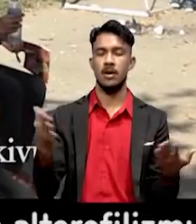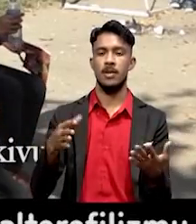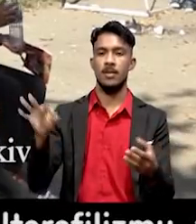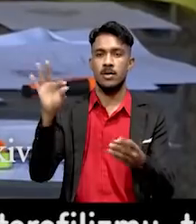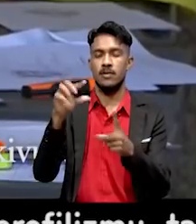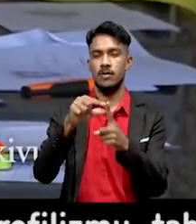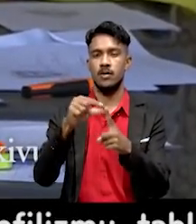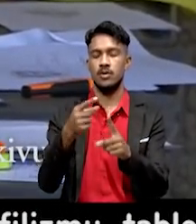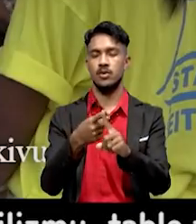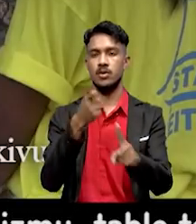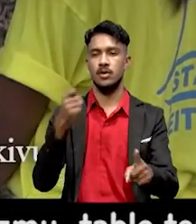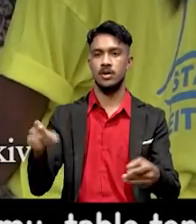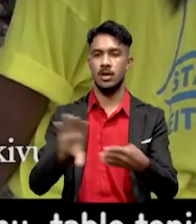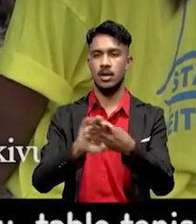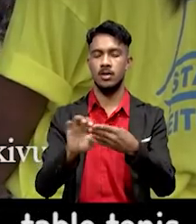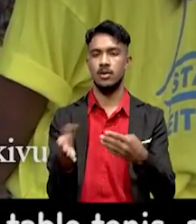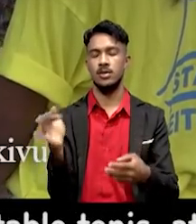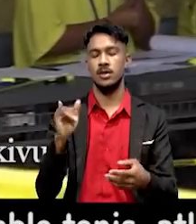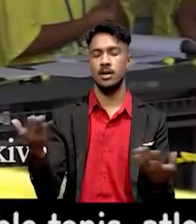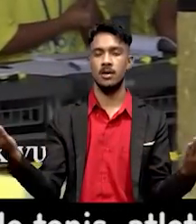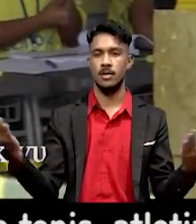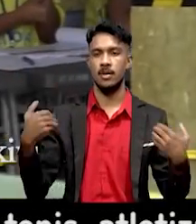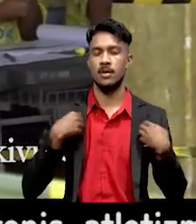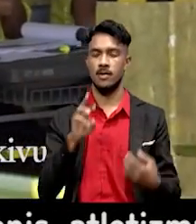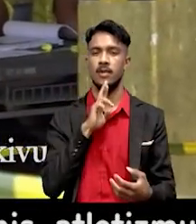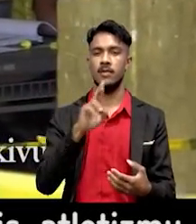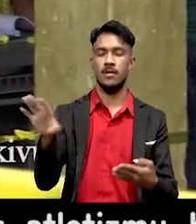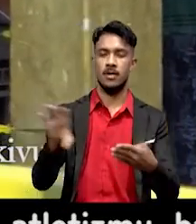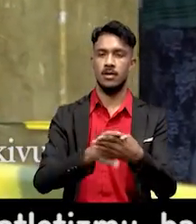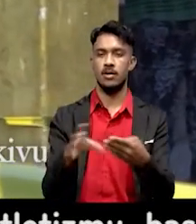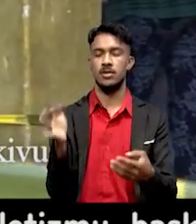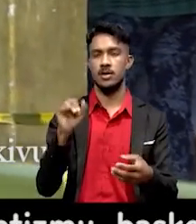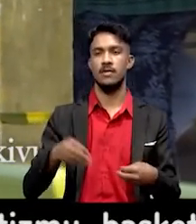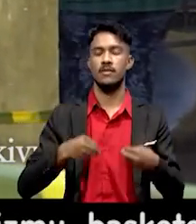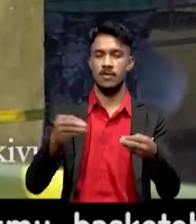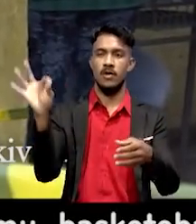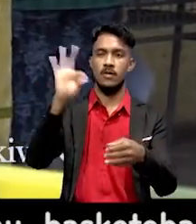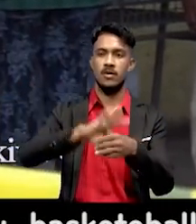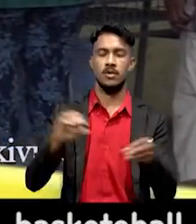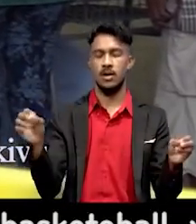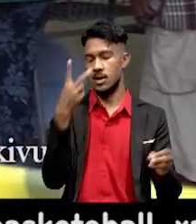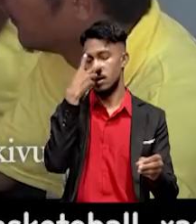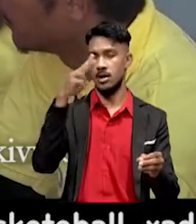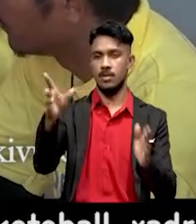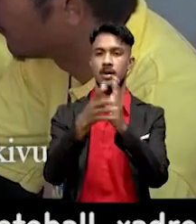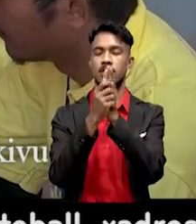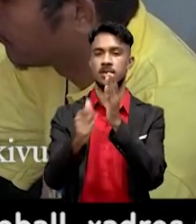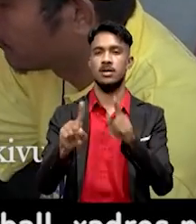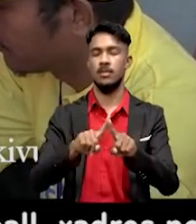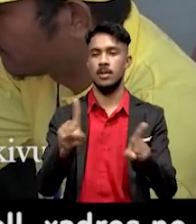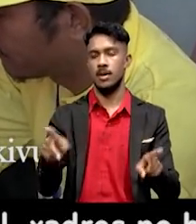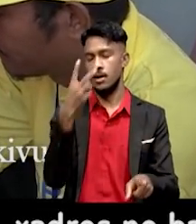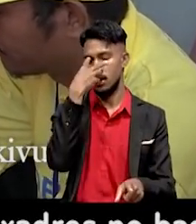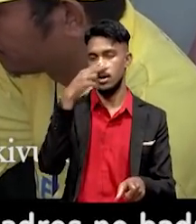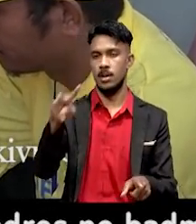husi eleitor sira, nebe realidade eleitor sira fo votos la hare ba capacidade, mai be hare